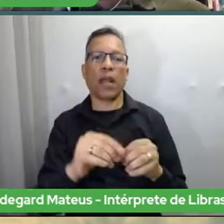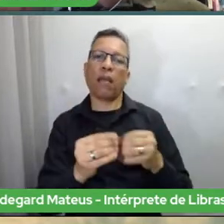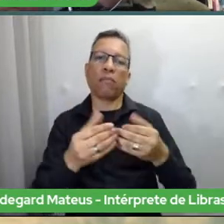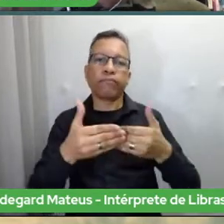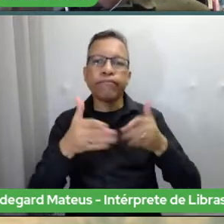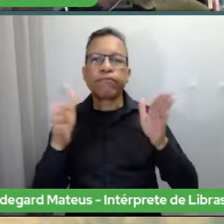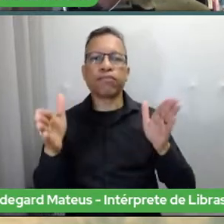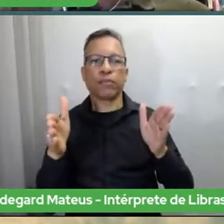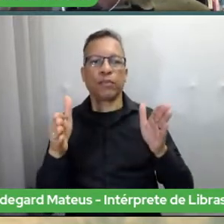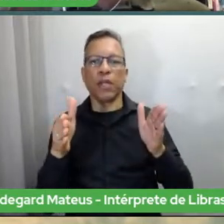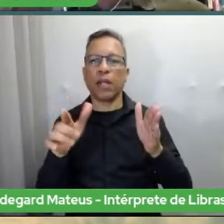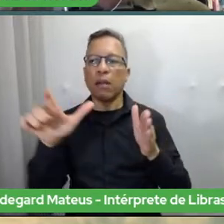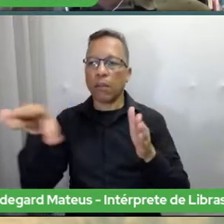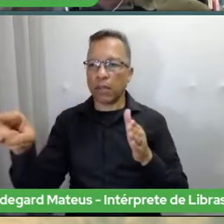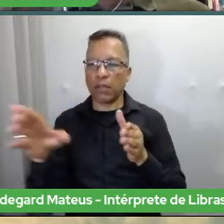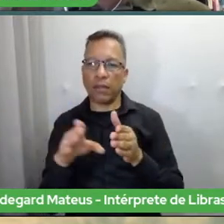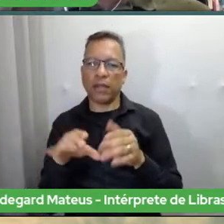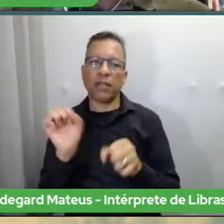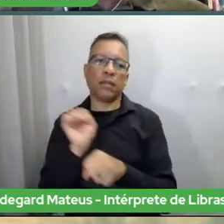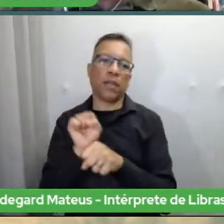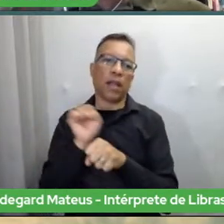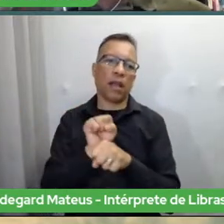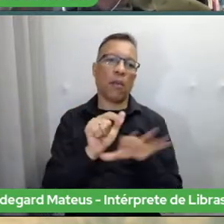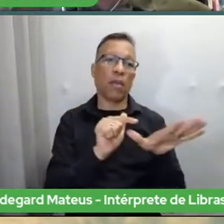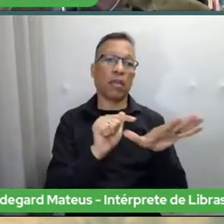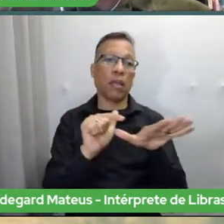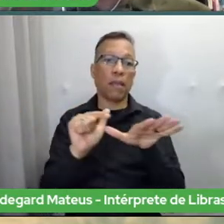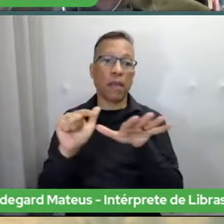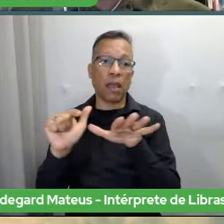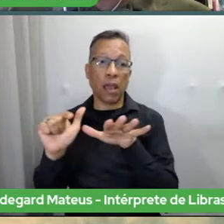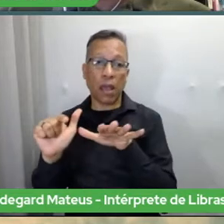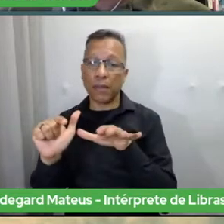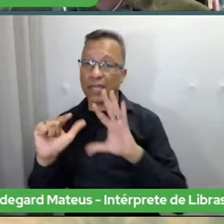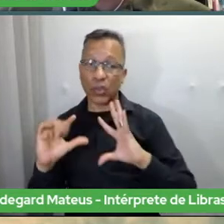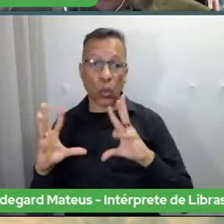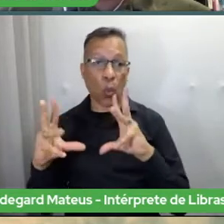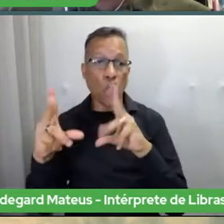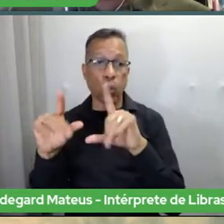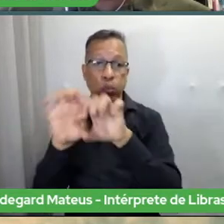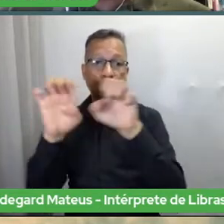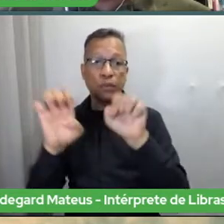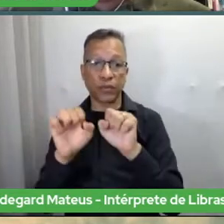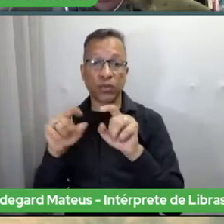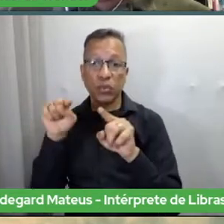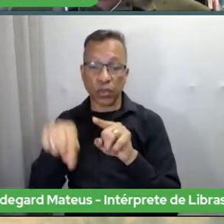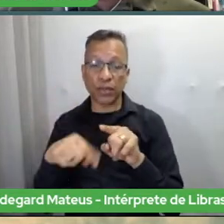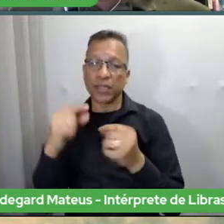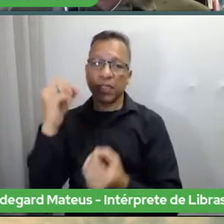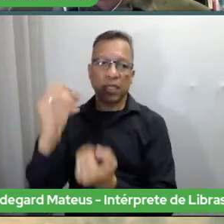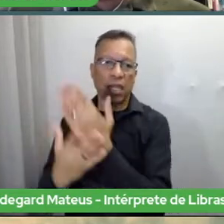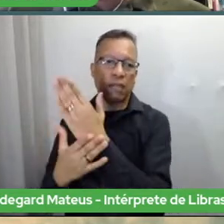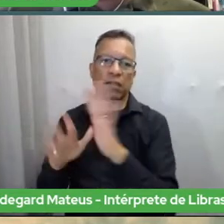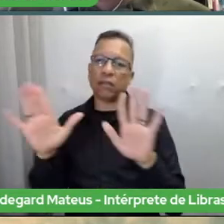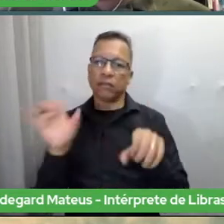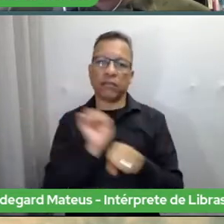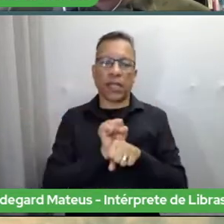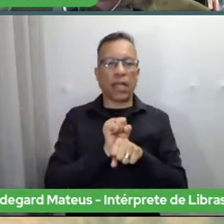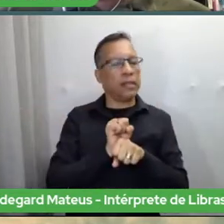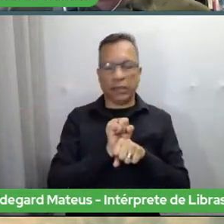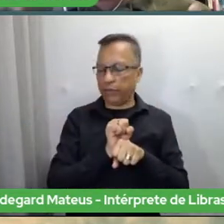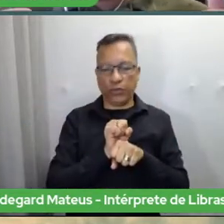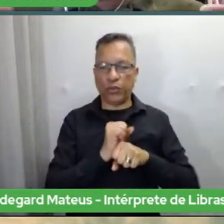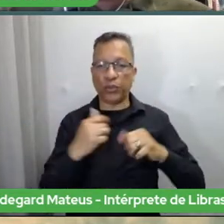plataforma, e esperar uma semana para que toda a infraestrutura necessária para eu ter meu produto de dados seja criada. E tudo isso vai